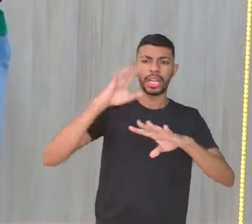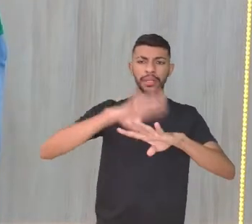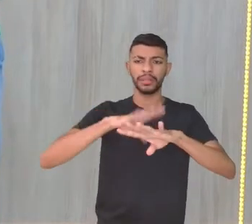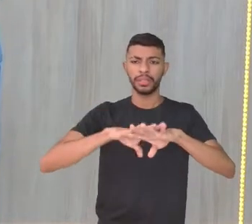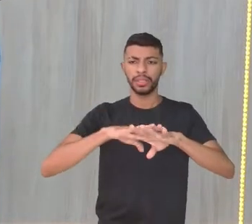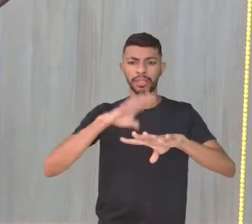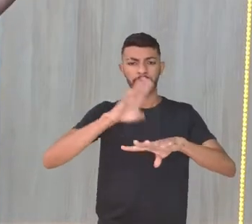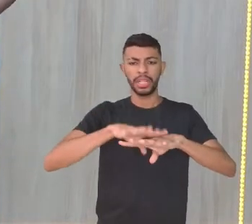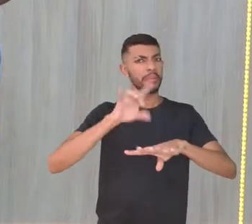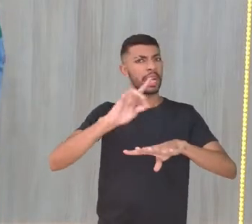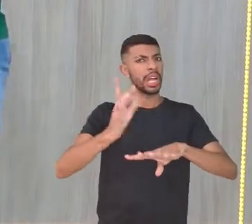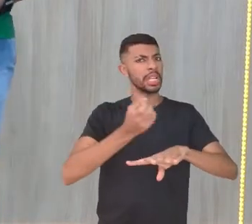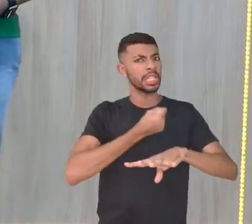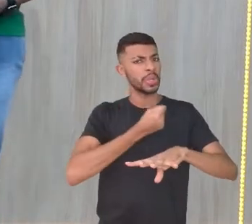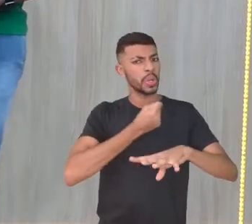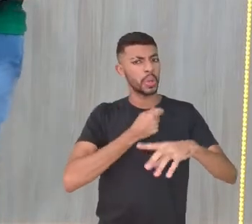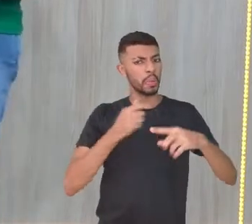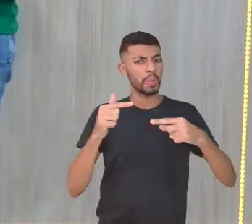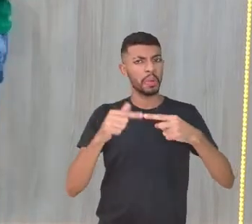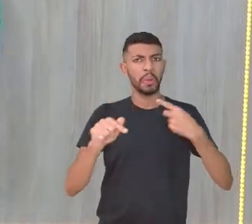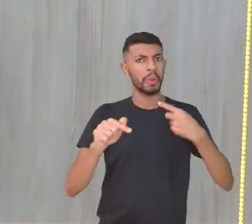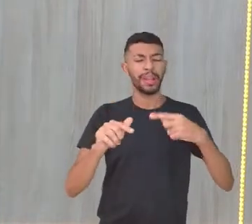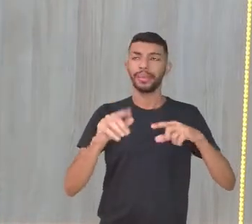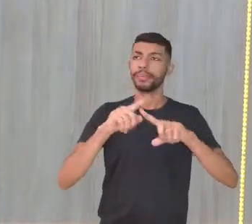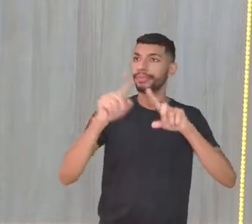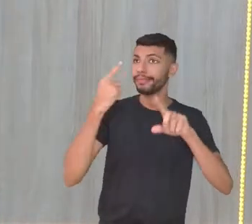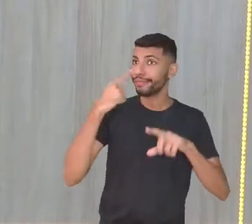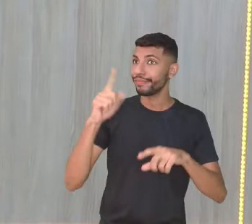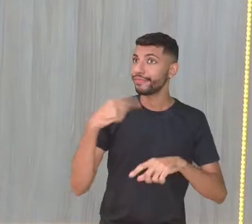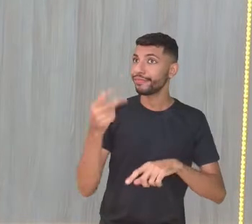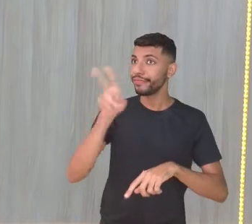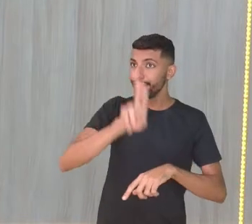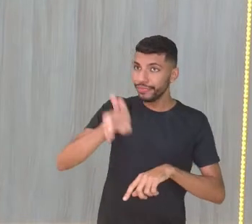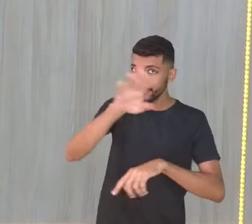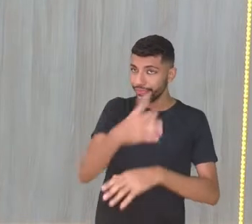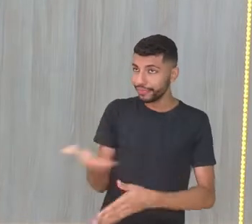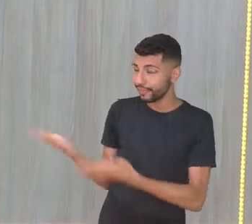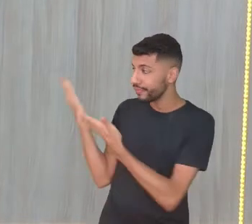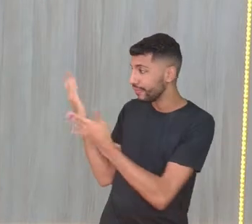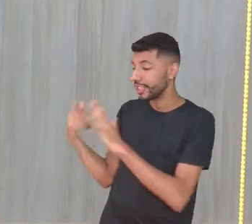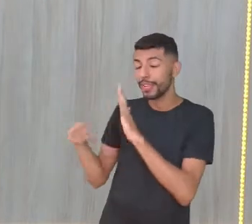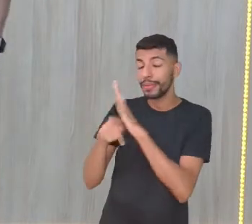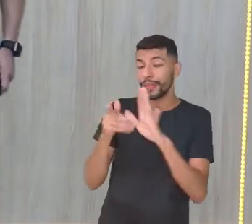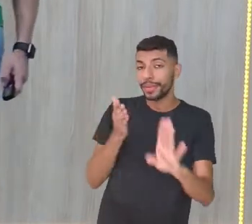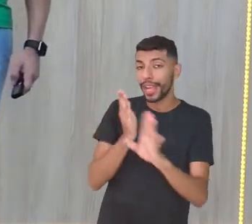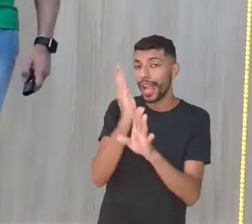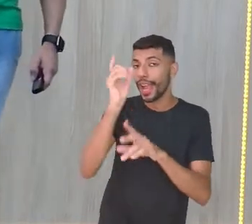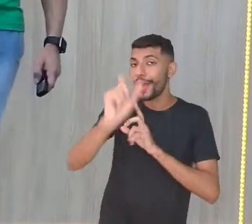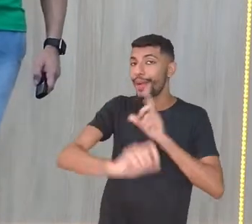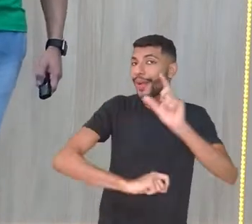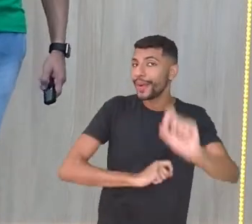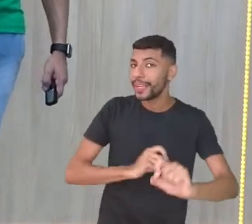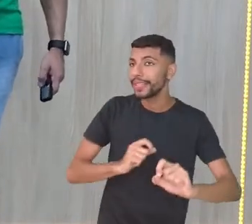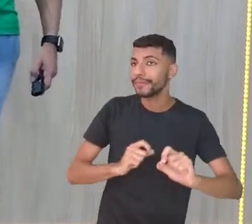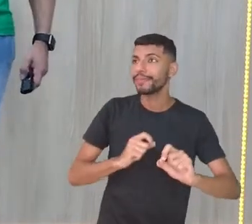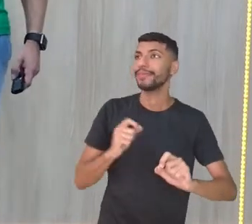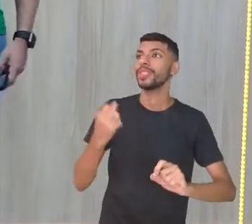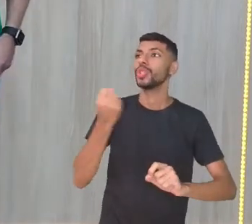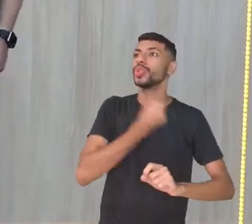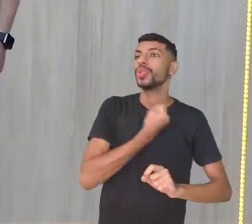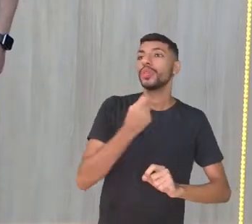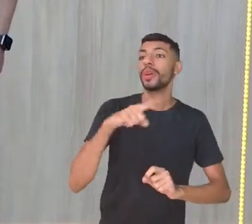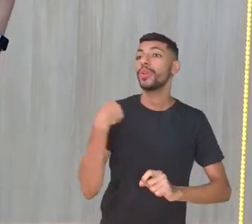só números, tá? Mas a gente coloca isso aqui para identificar justamente os termos que a gente